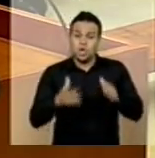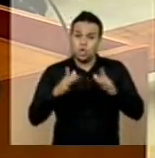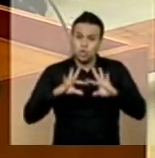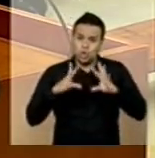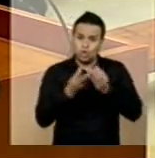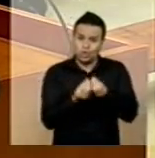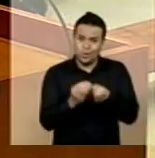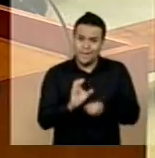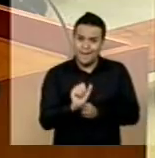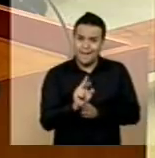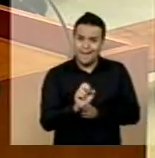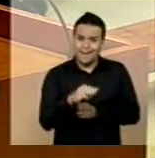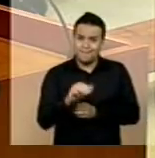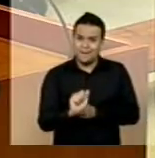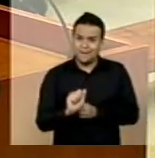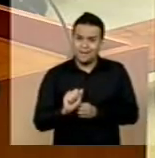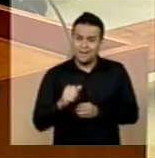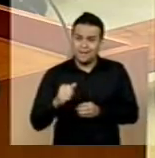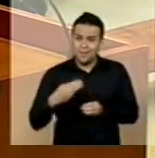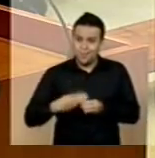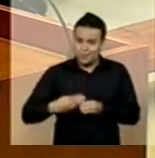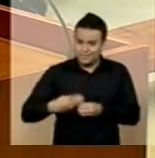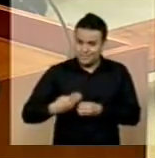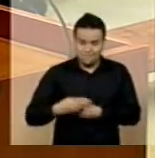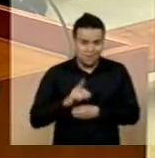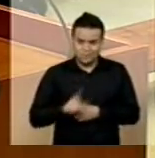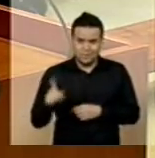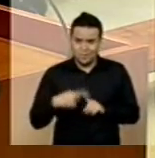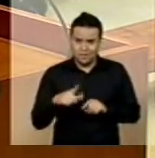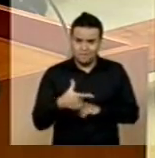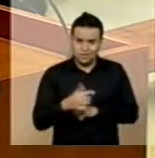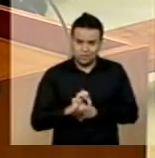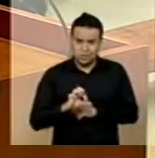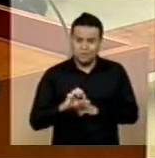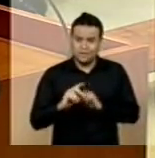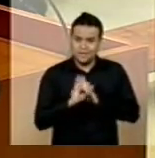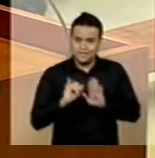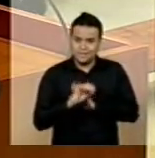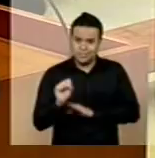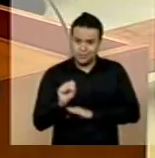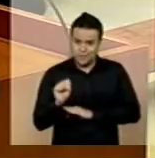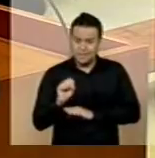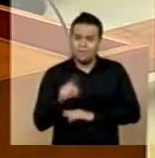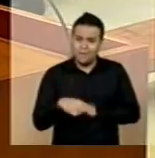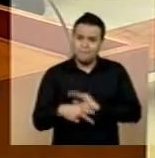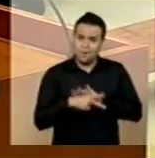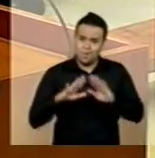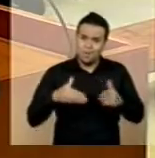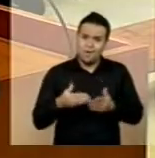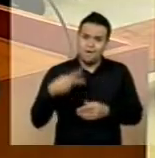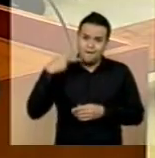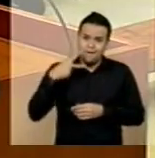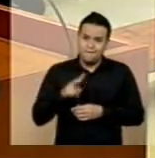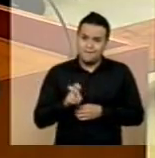câmaras municipais. Não, porque o 29, inciso 8º da Constituição, estende aos vereadores somente a